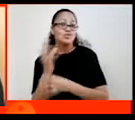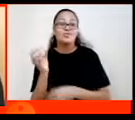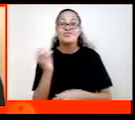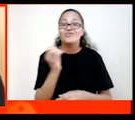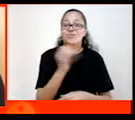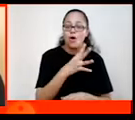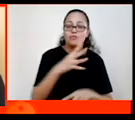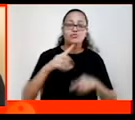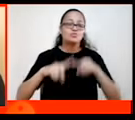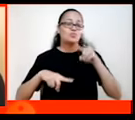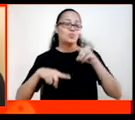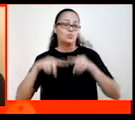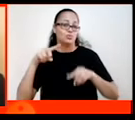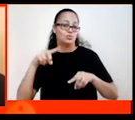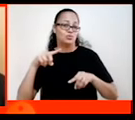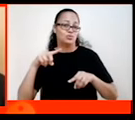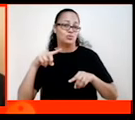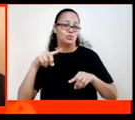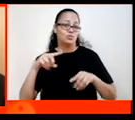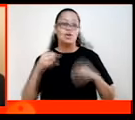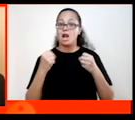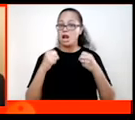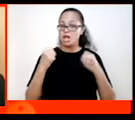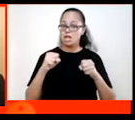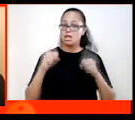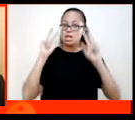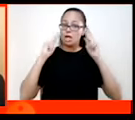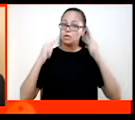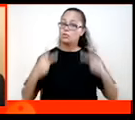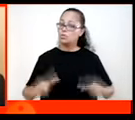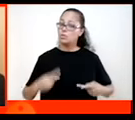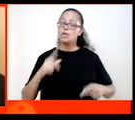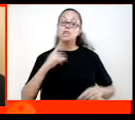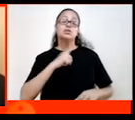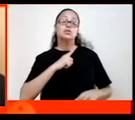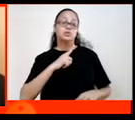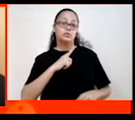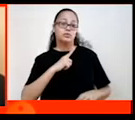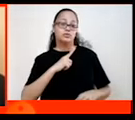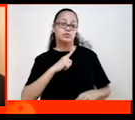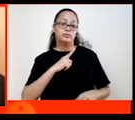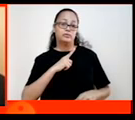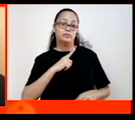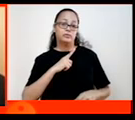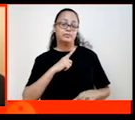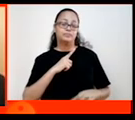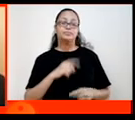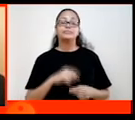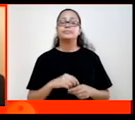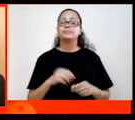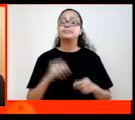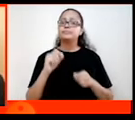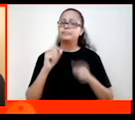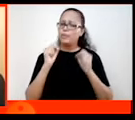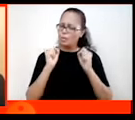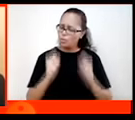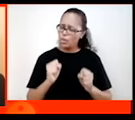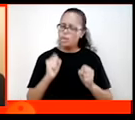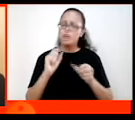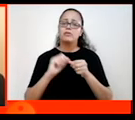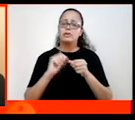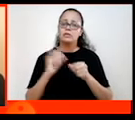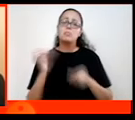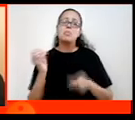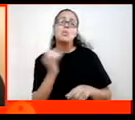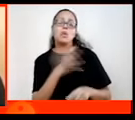novos produtos, né? Então algumas necessidades humanas tiveram aí, puderam ser satisfeitas aí com o